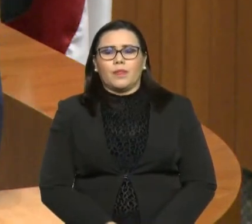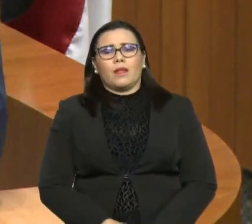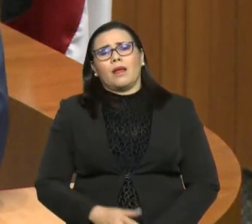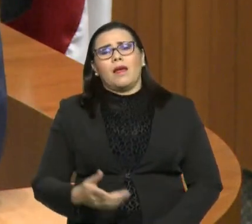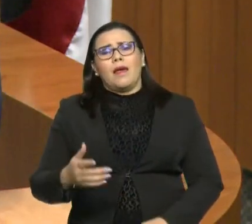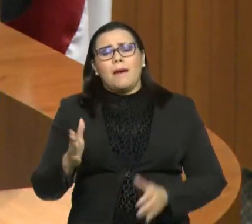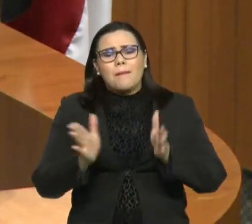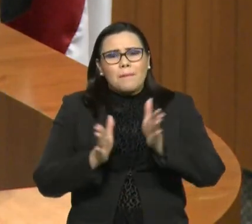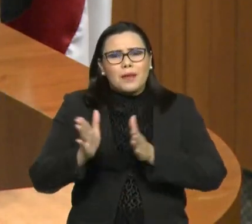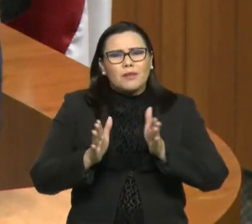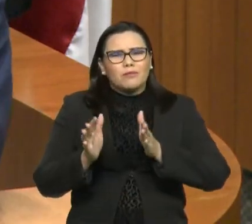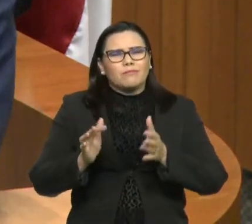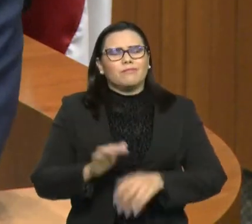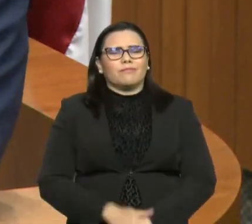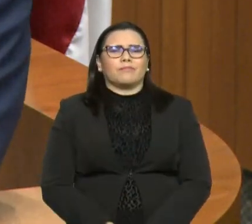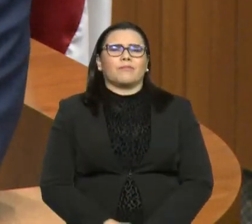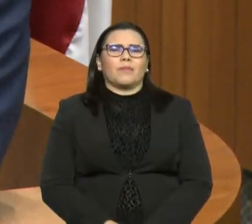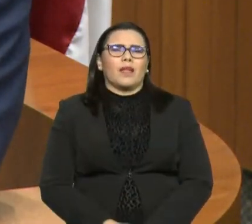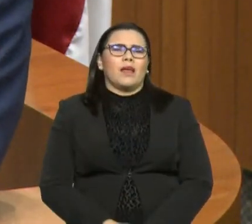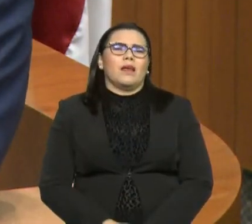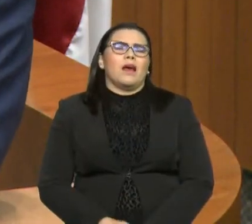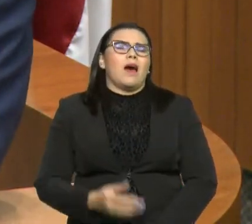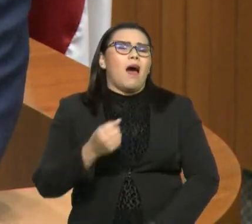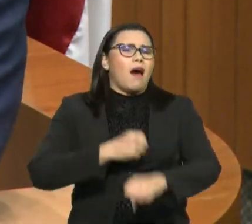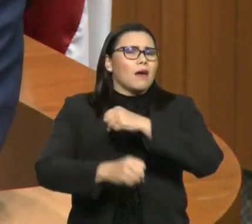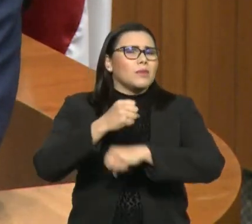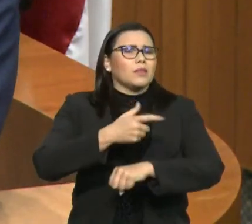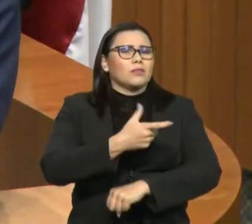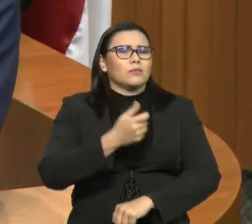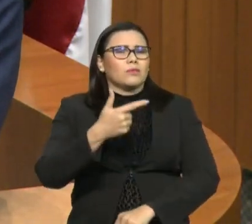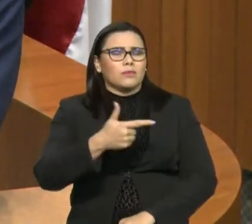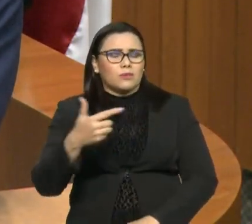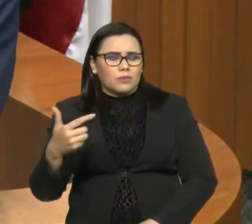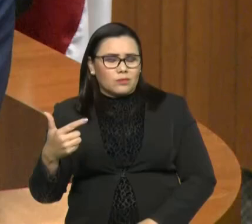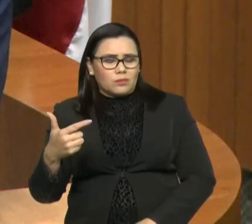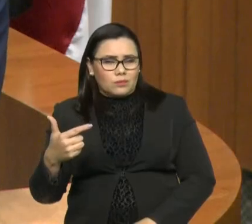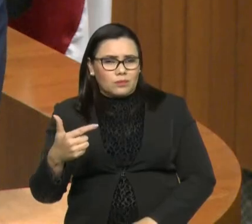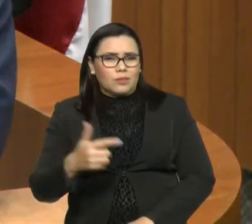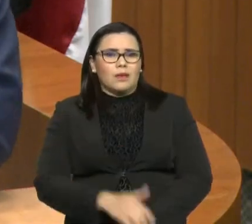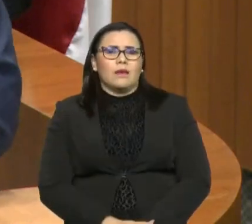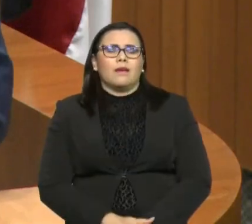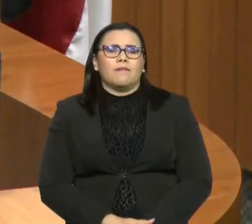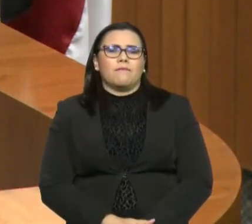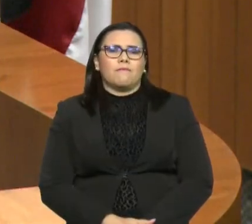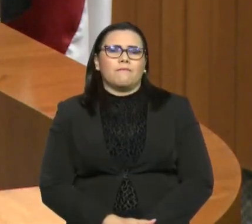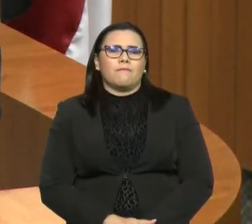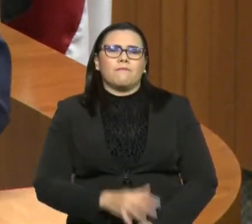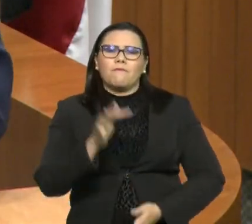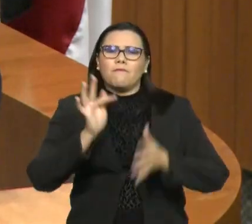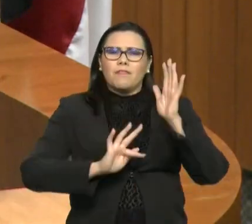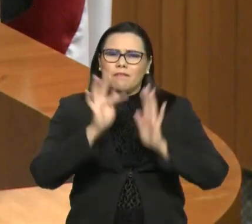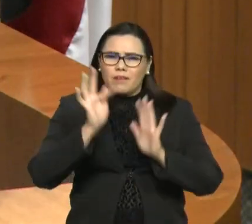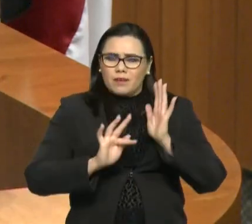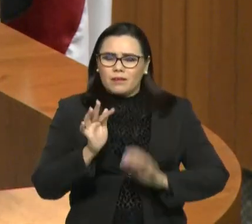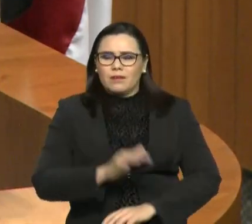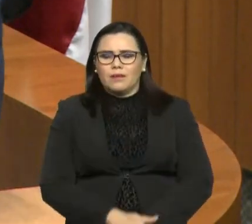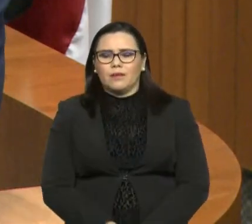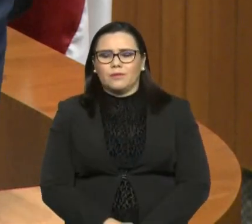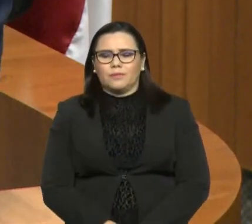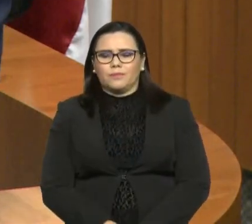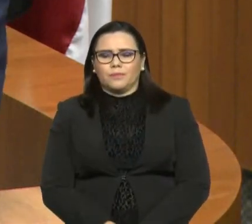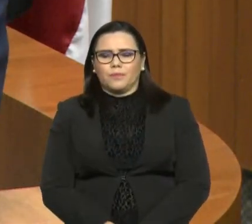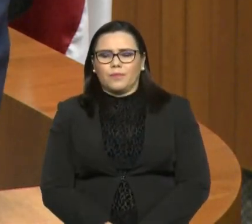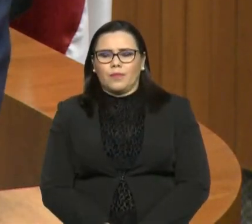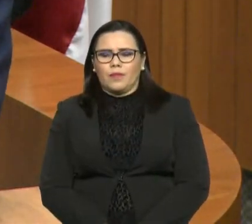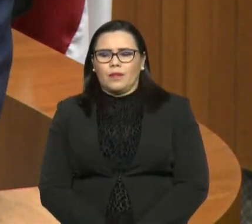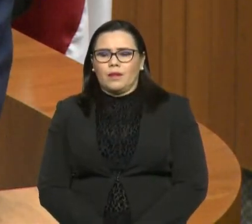ano de 2022, deputado Antônio Pereira, lá da região Tocantina, o preço que o frigorífico estava comprando a carne